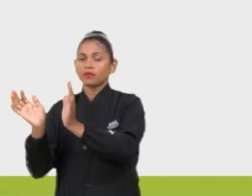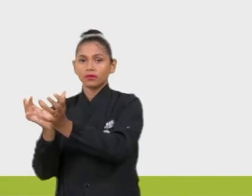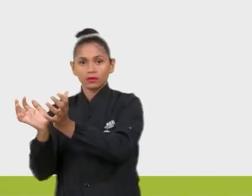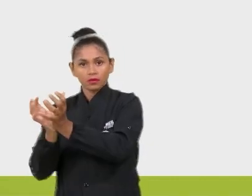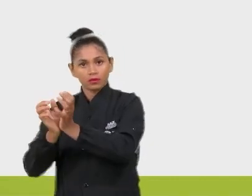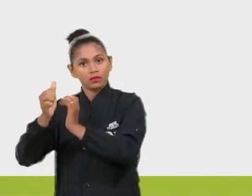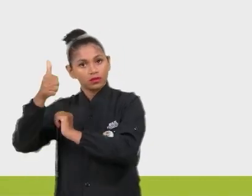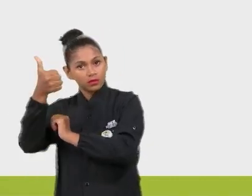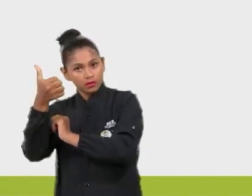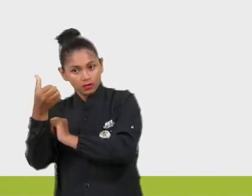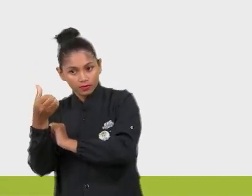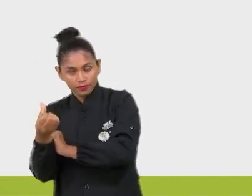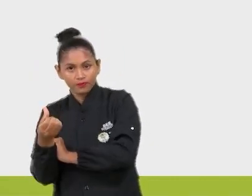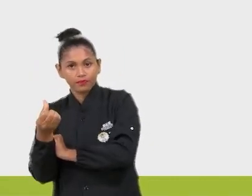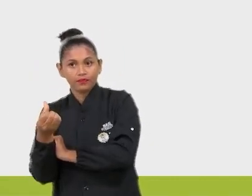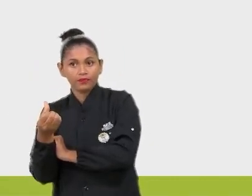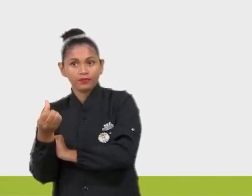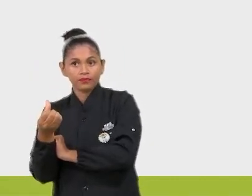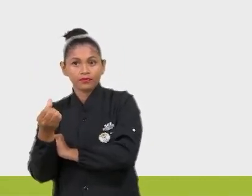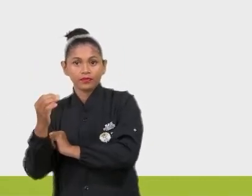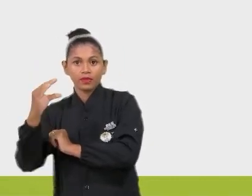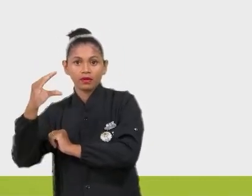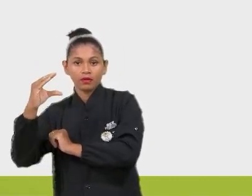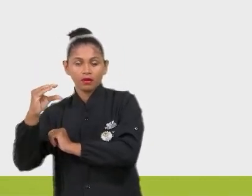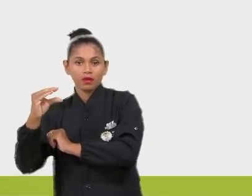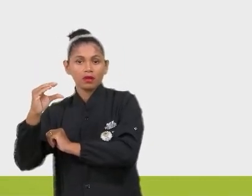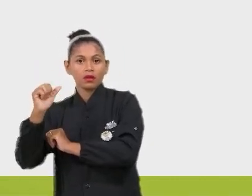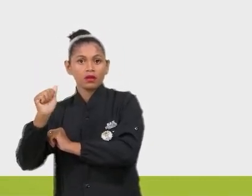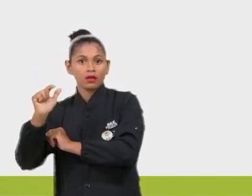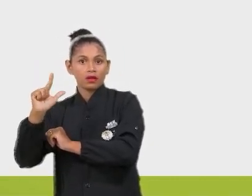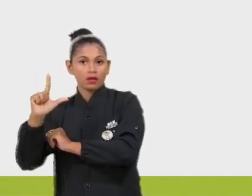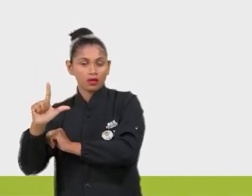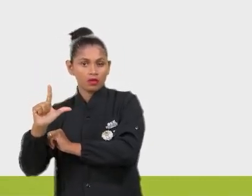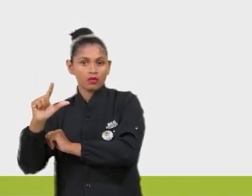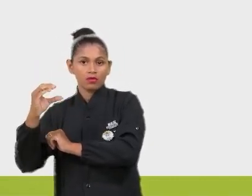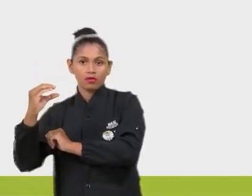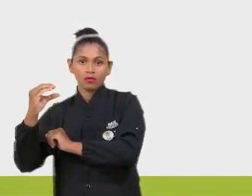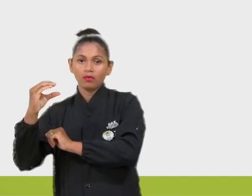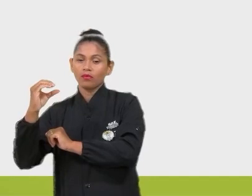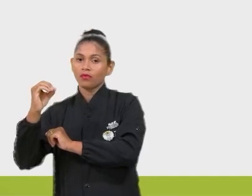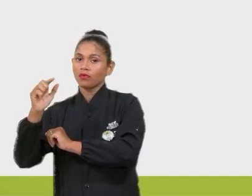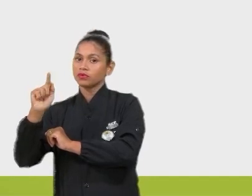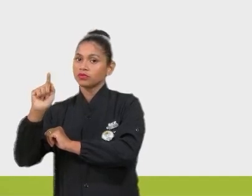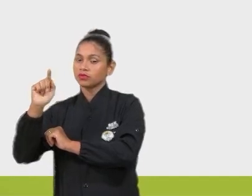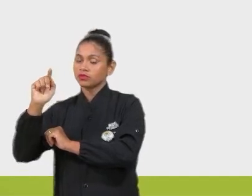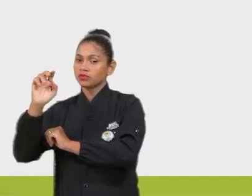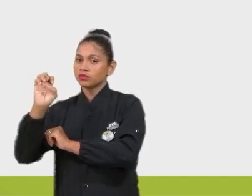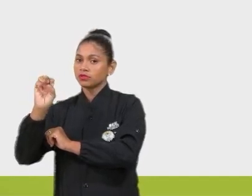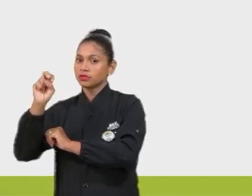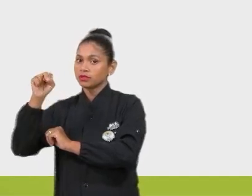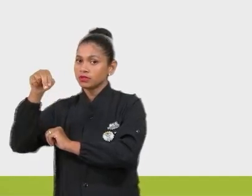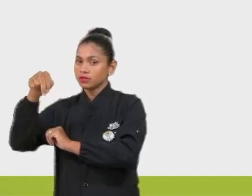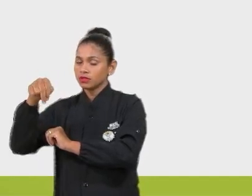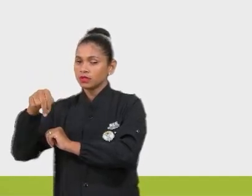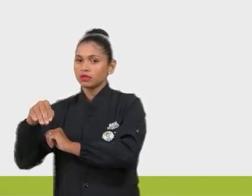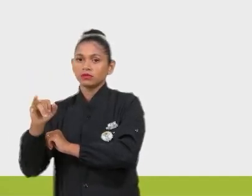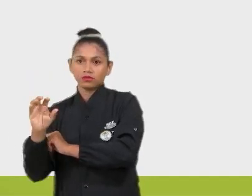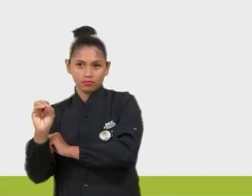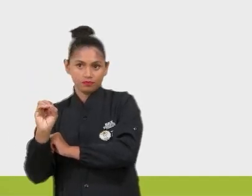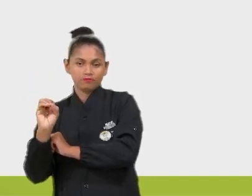16 vai ser chamada de calcogênios, enquanto o grupo 17 vai ser chamado